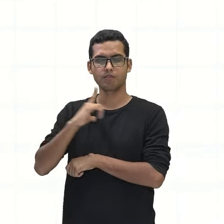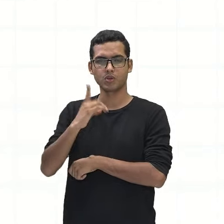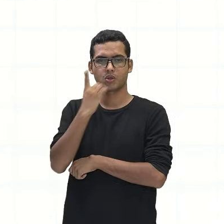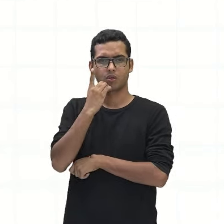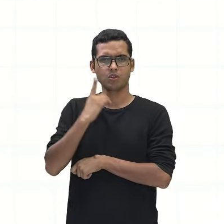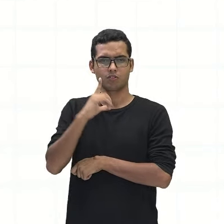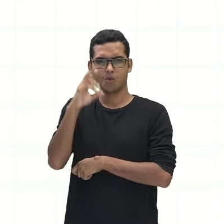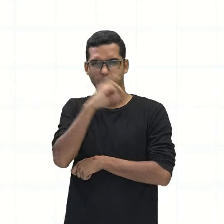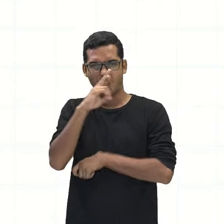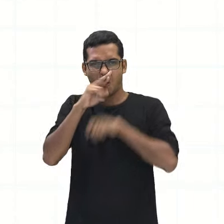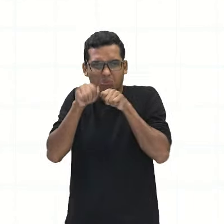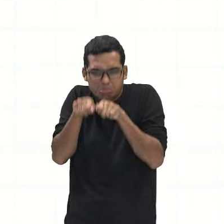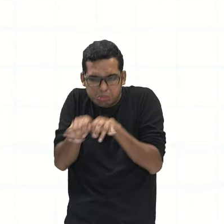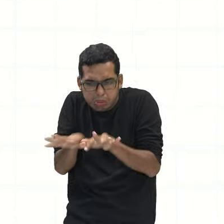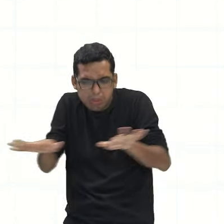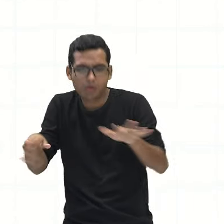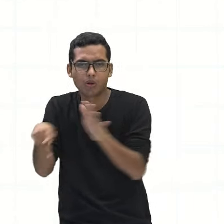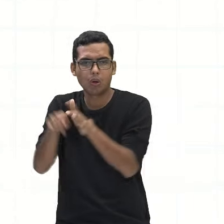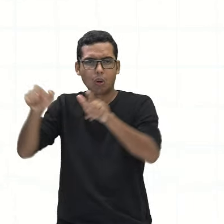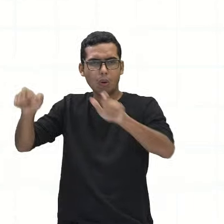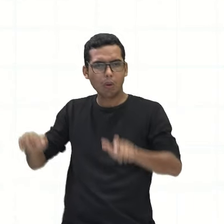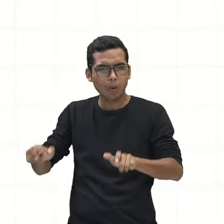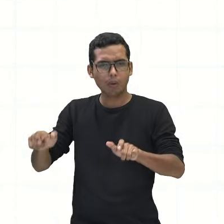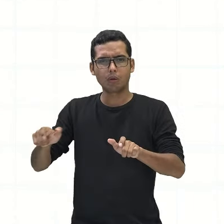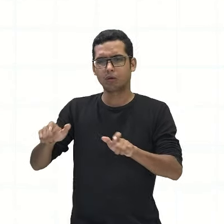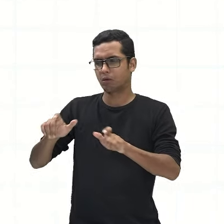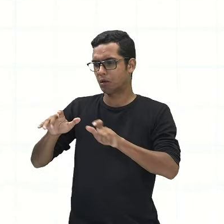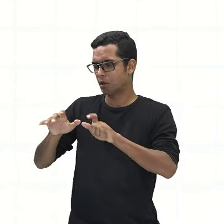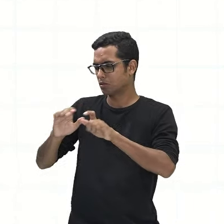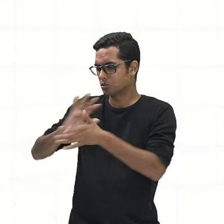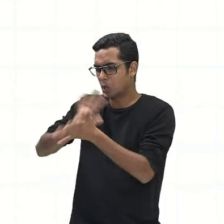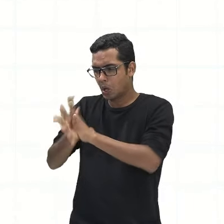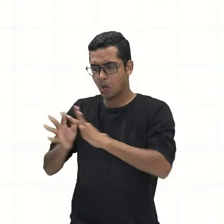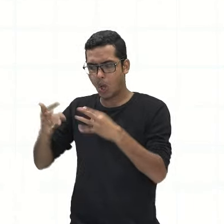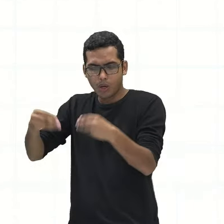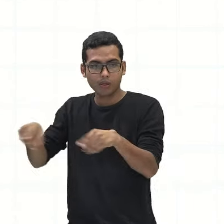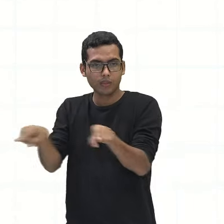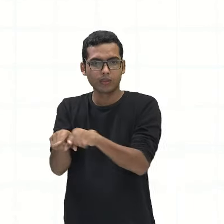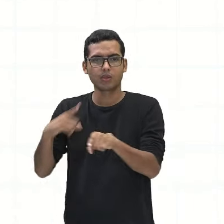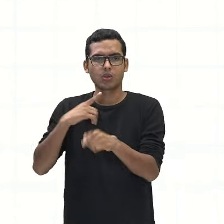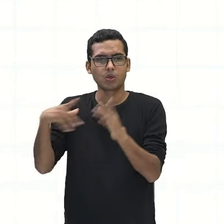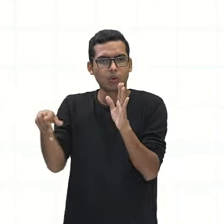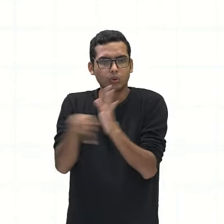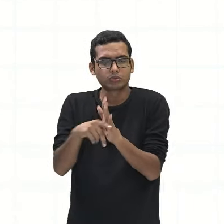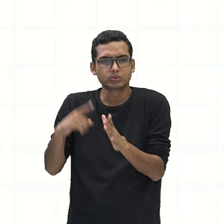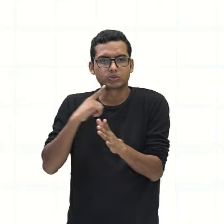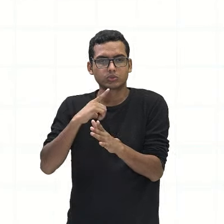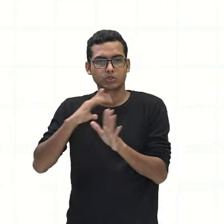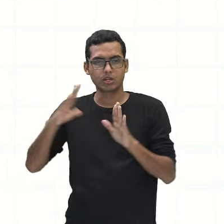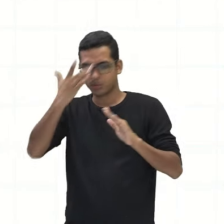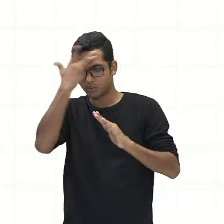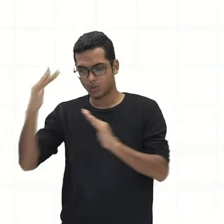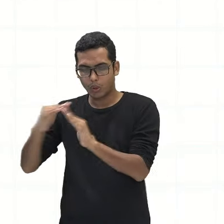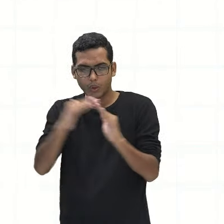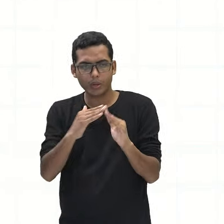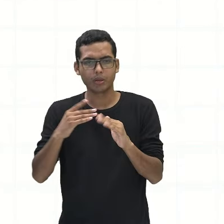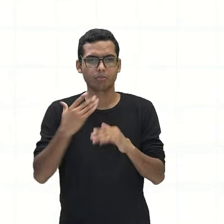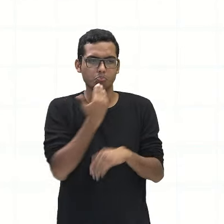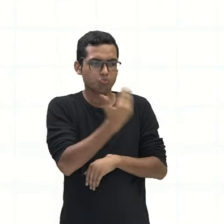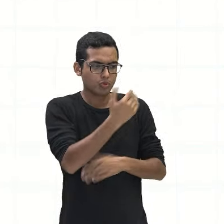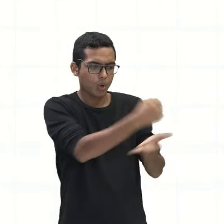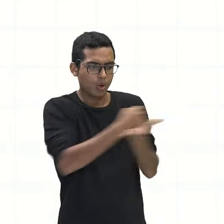devorando tudo. Desesperados, os moradores buscaram a ajuda do prefeito, que ofereceu